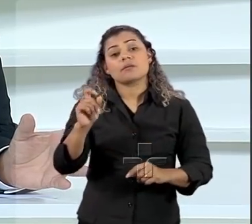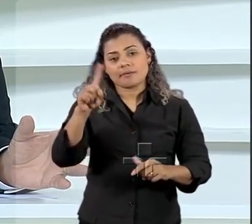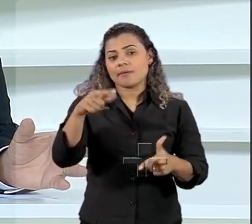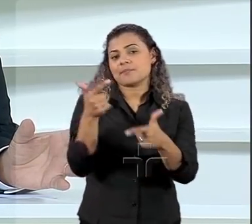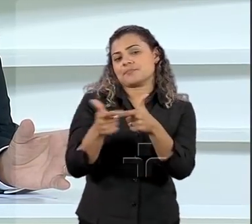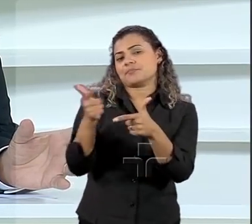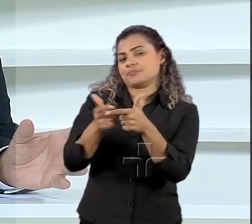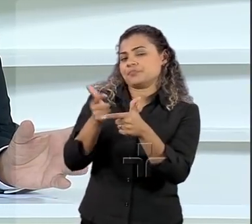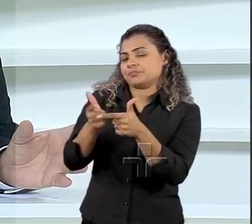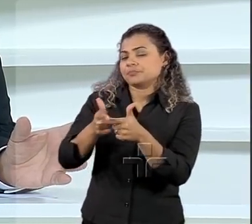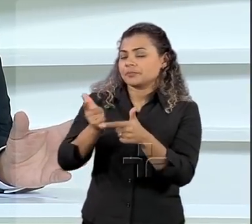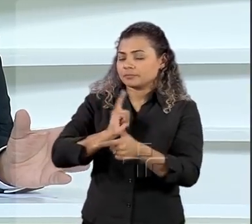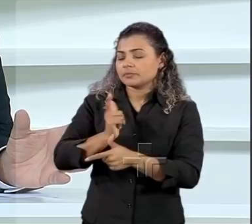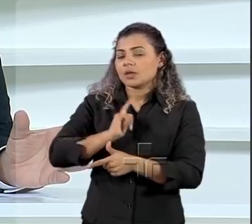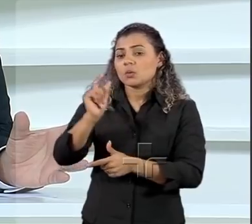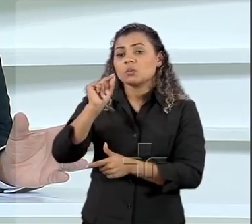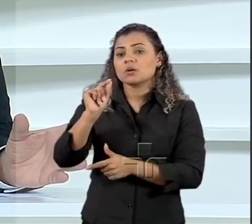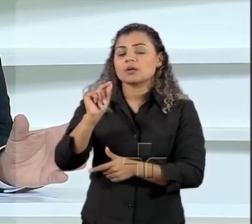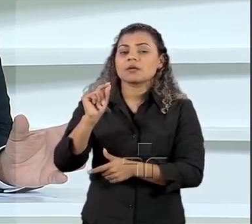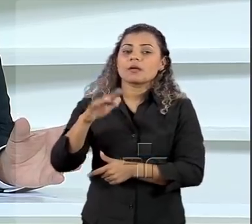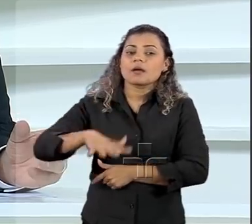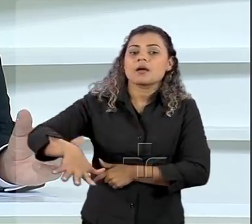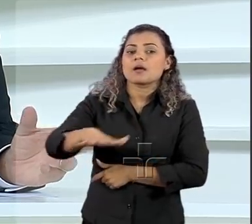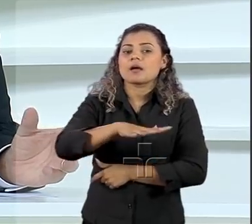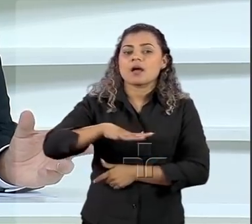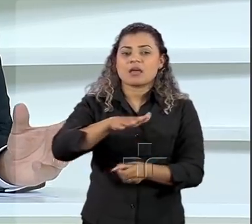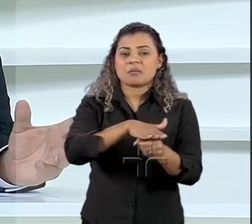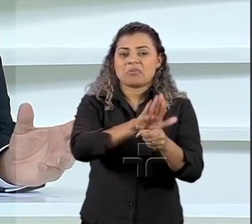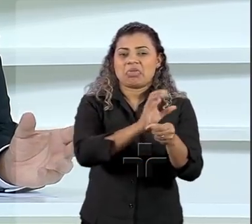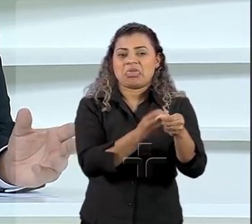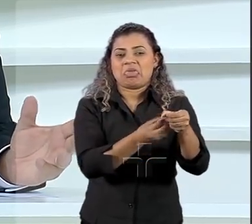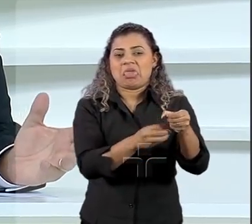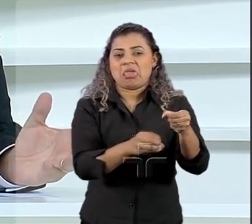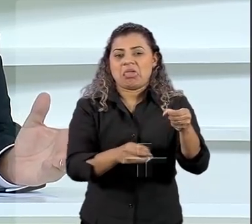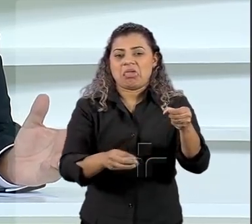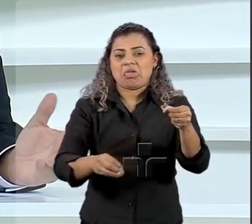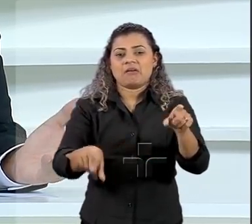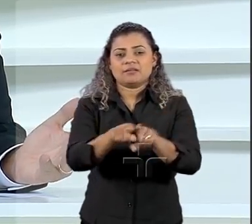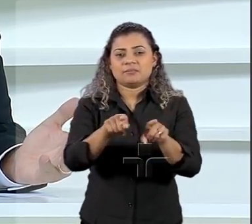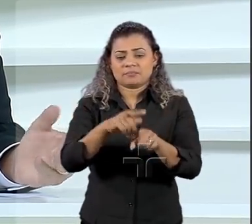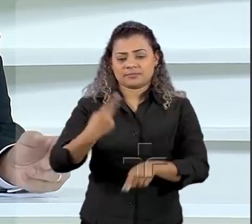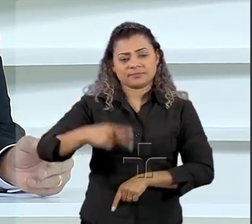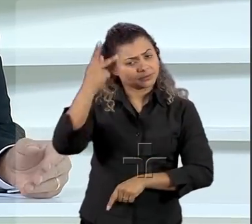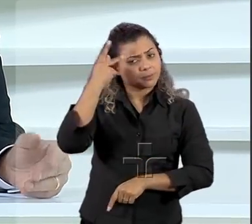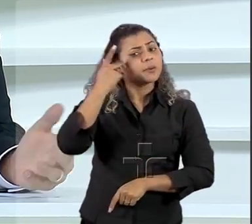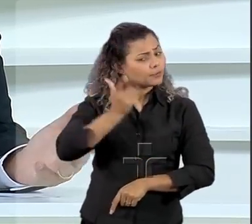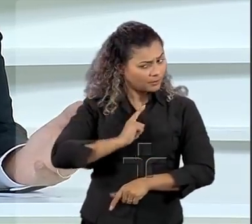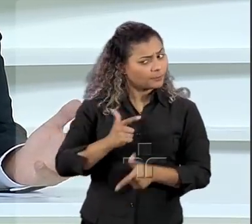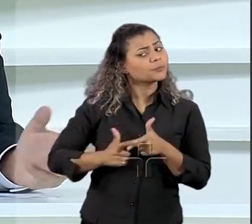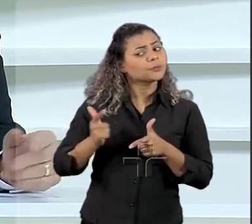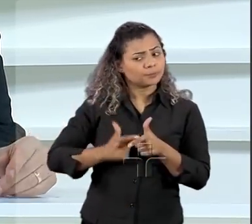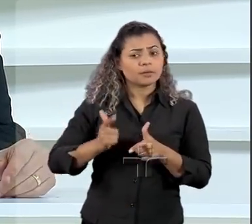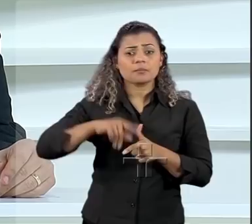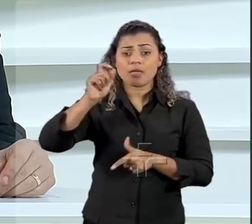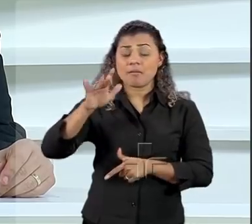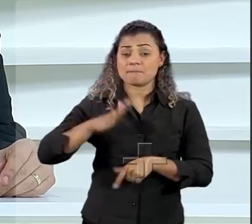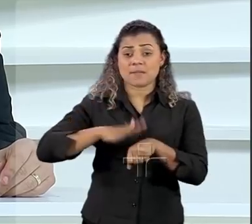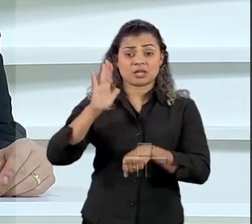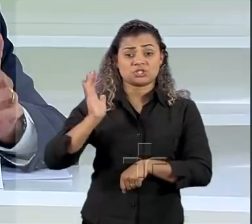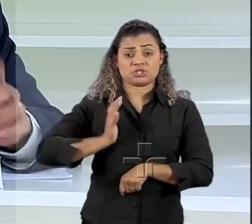a questão da sanidade, né, de esgoto, essa questão, mesmo em São Paulo, né, que é o estado mais rico do